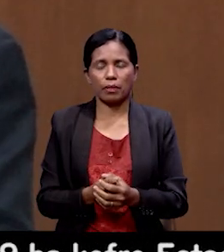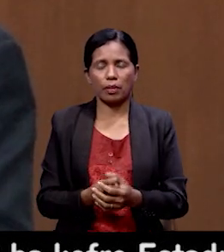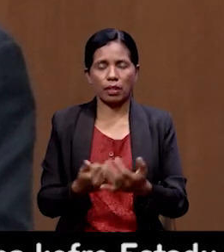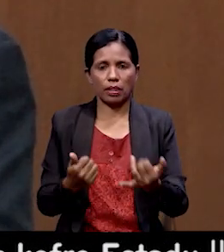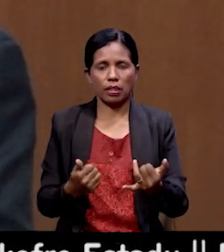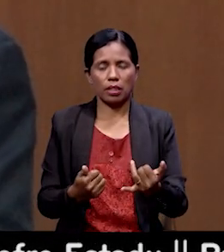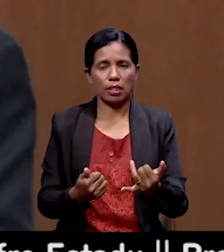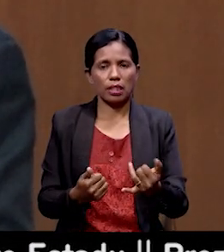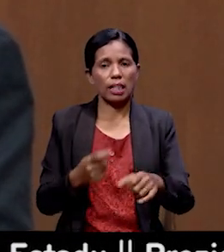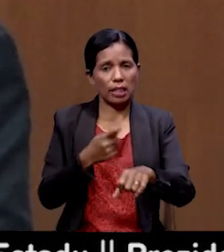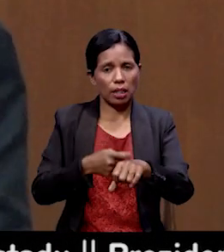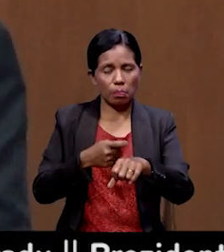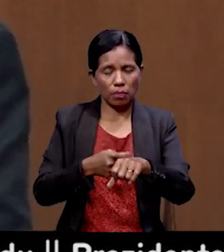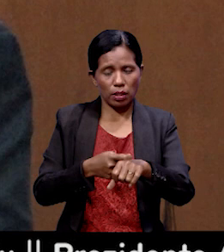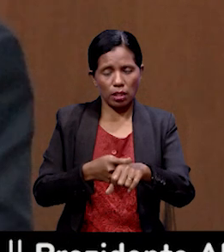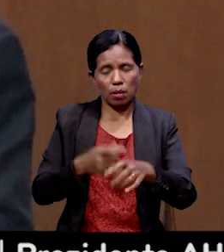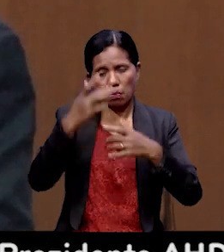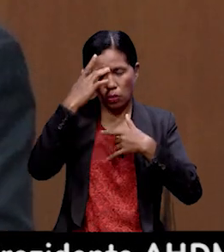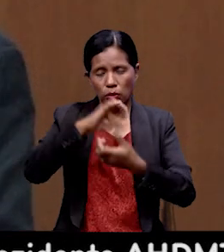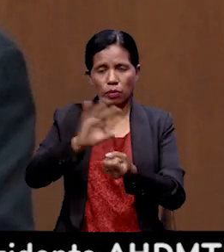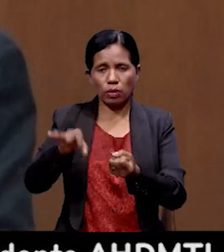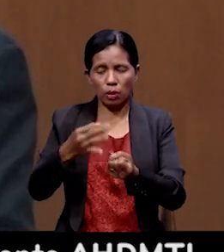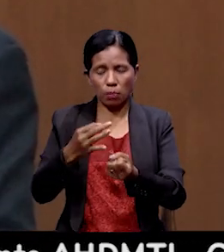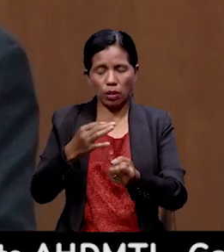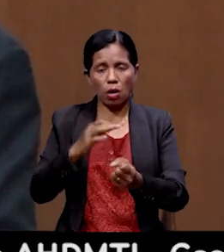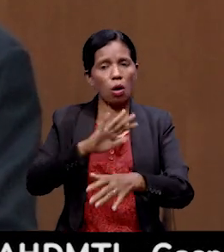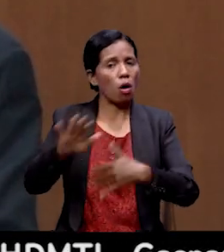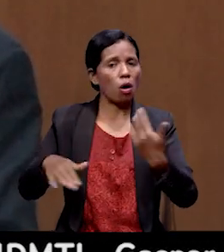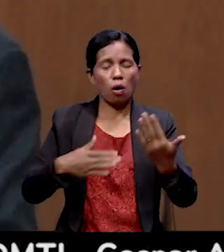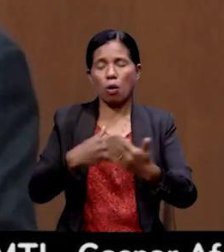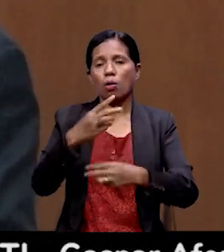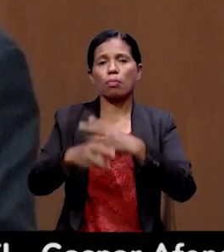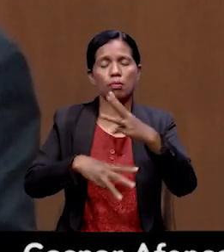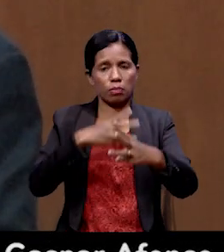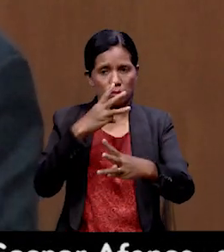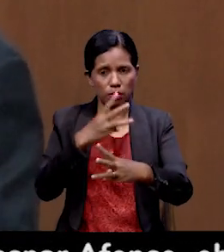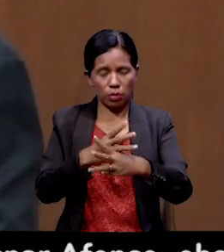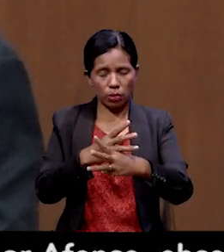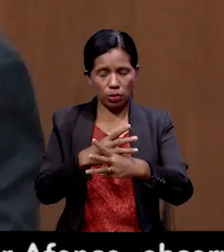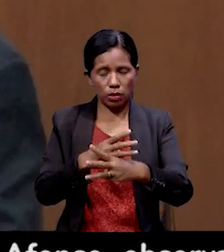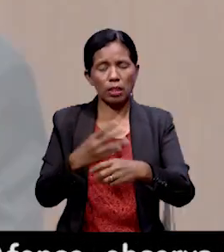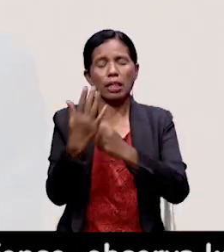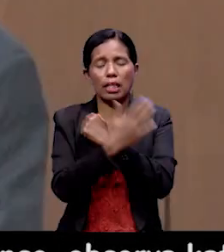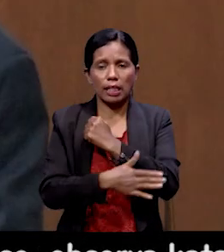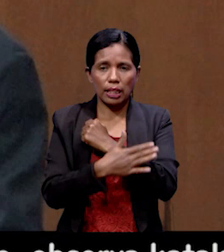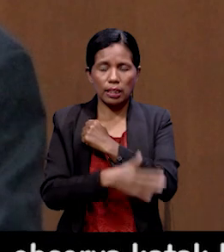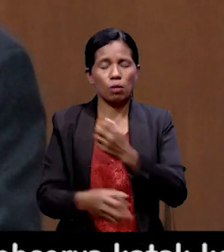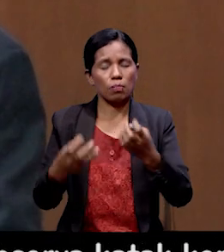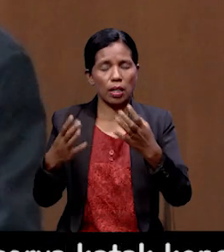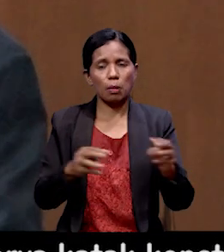com COVID-19, ia mundo tomak país lobuida mak decide adia sirenia calendário eleitoral.